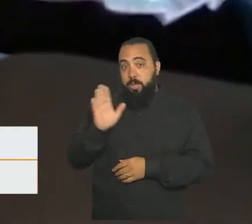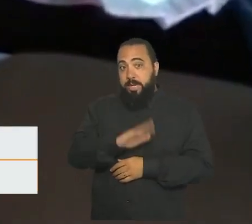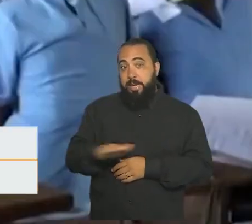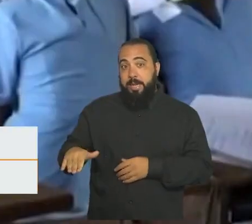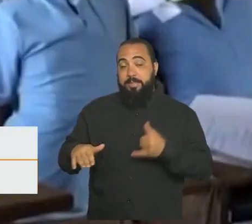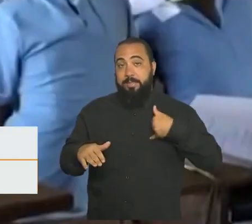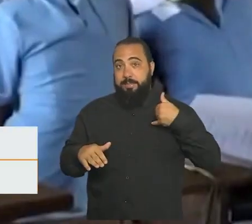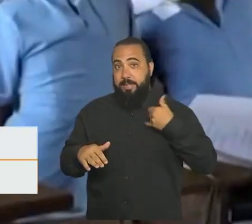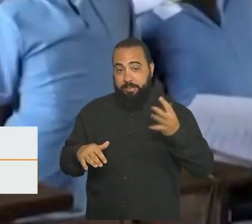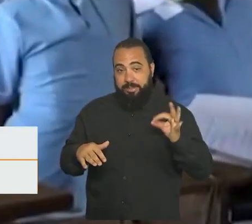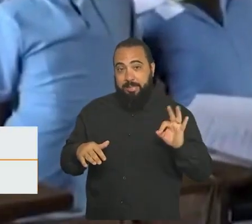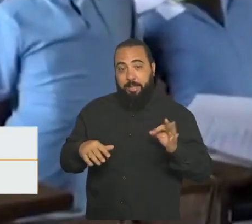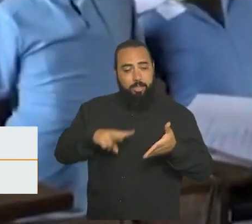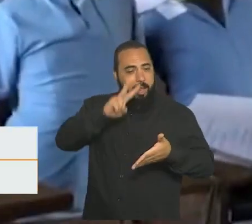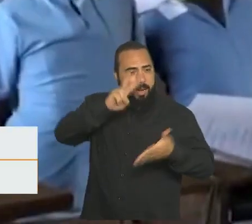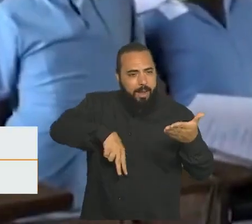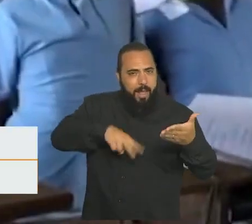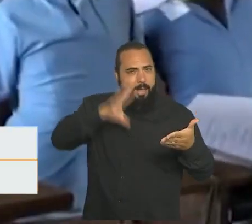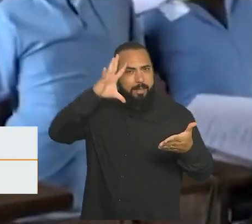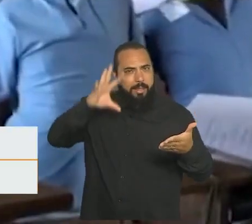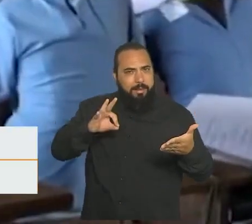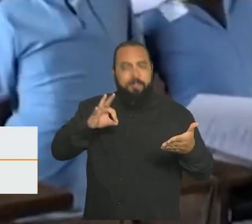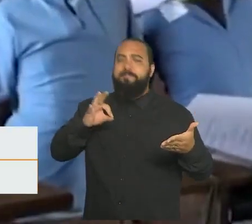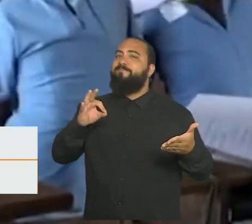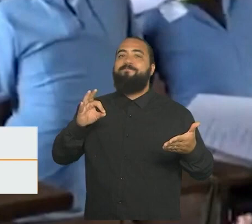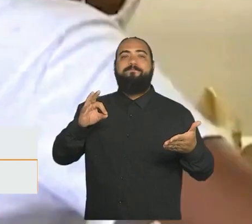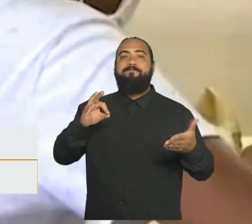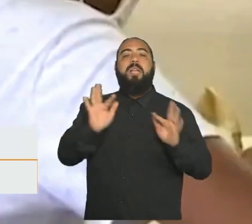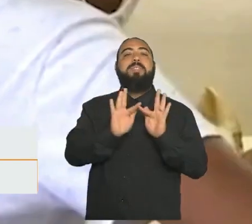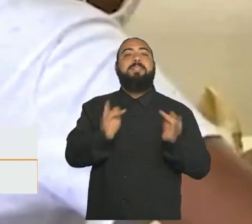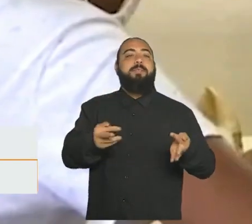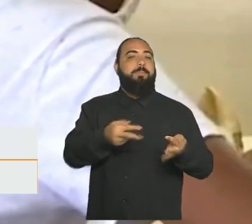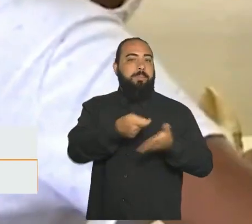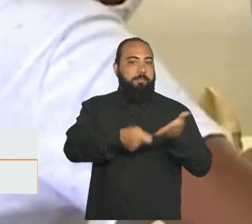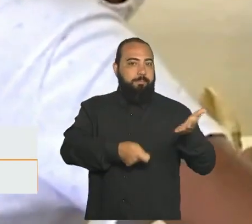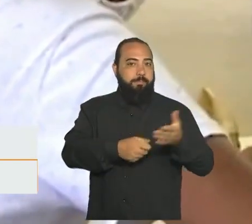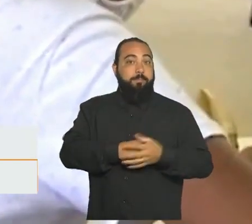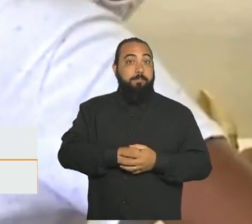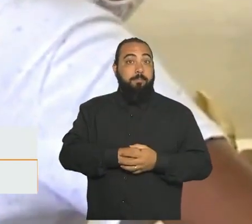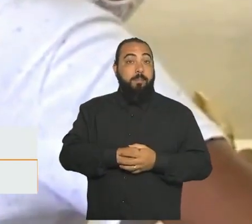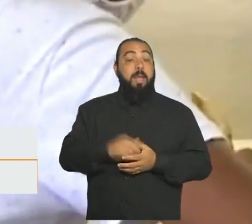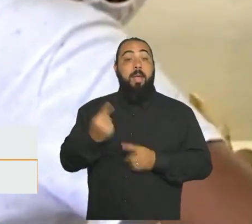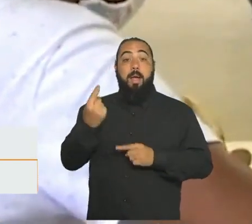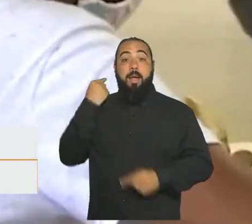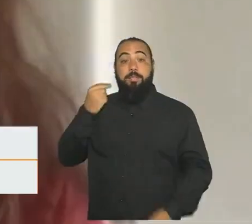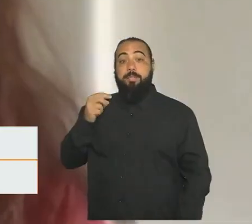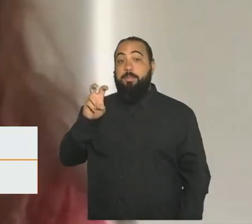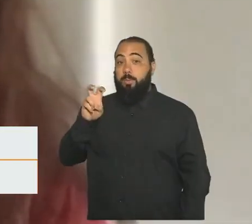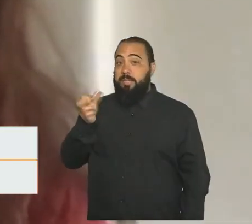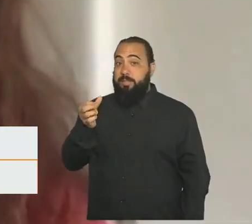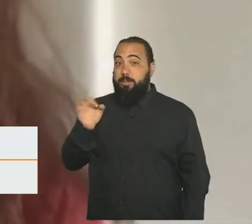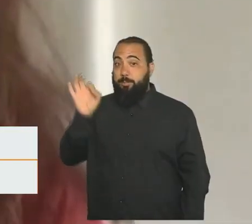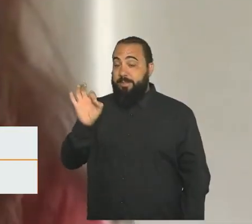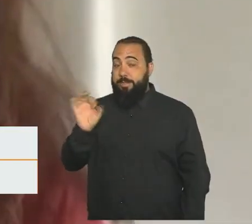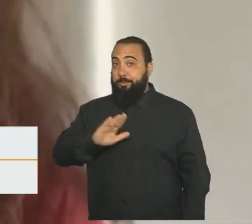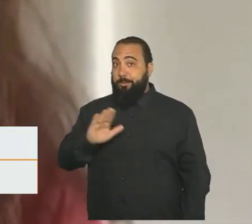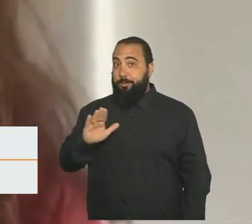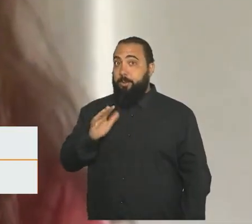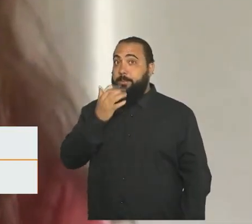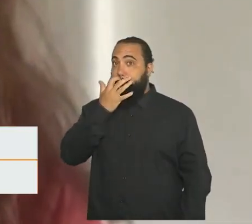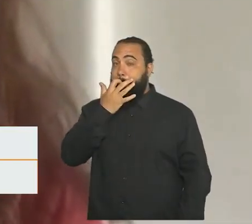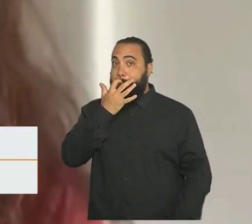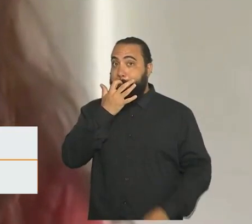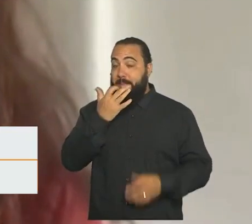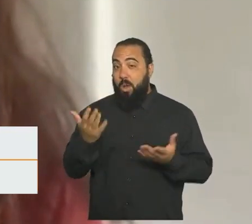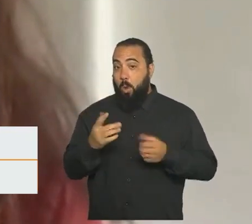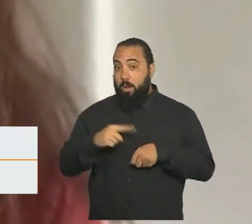conseguem ler ou entender um texto simples. O índice era de 53% antes da pandemia. Nesse momento de volta às aulas,